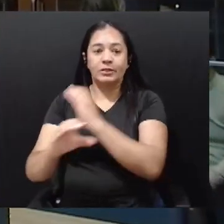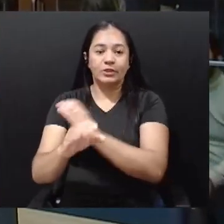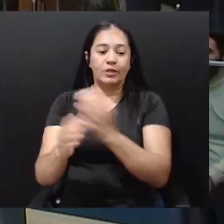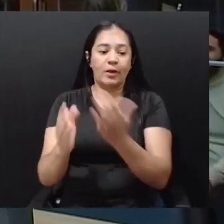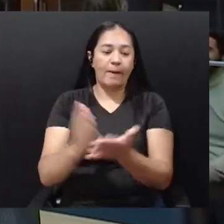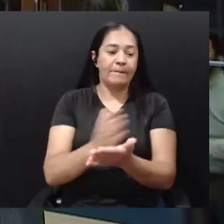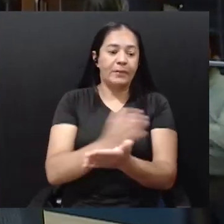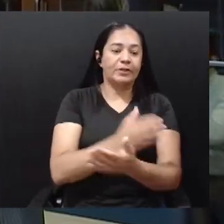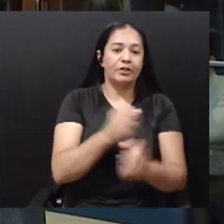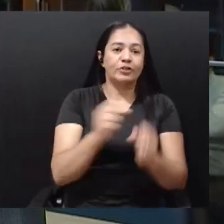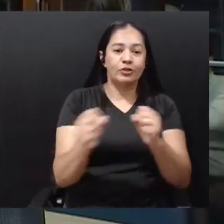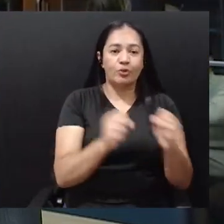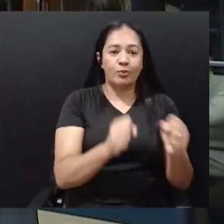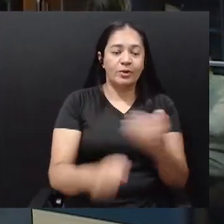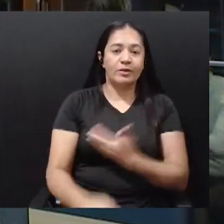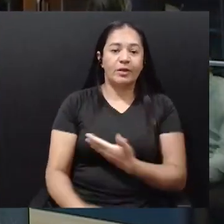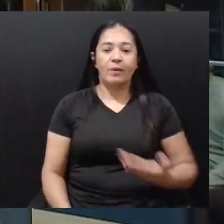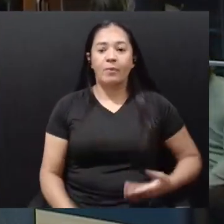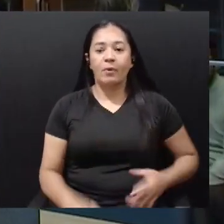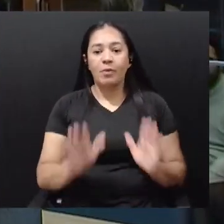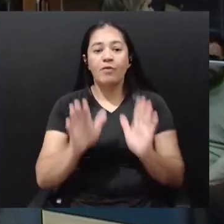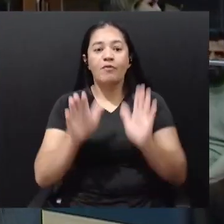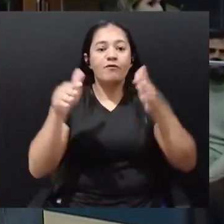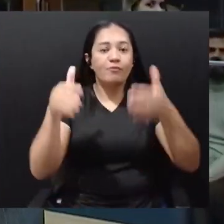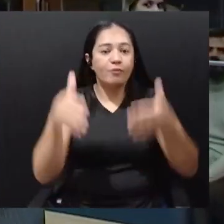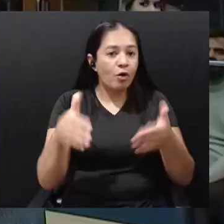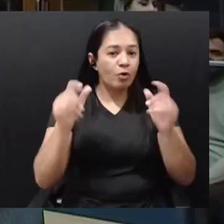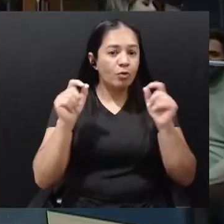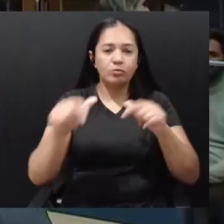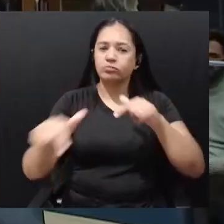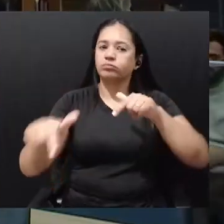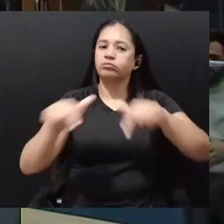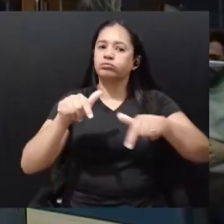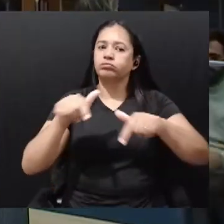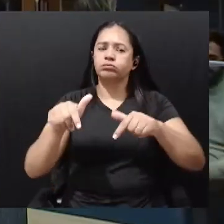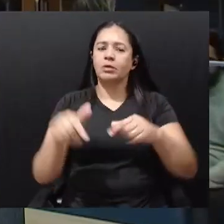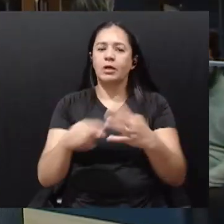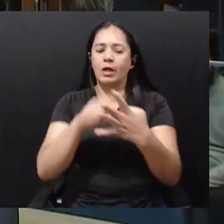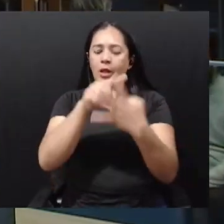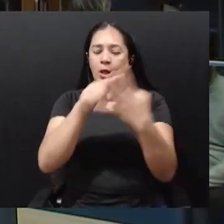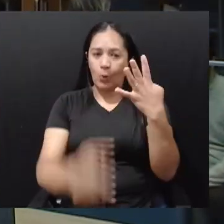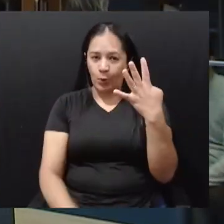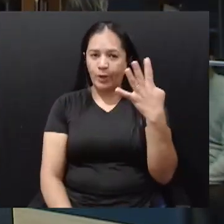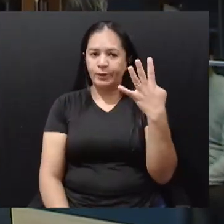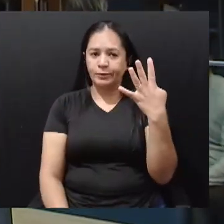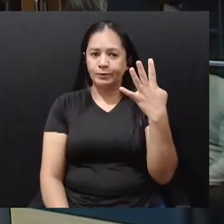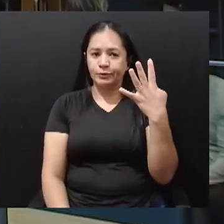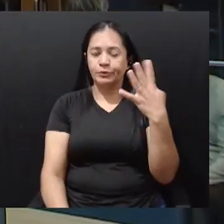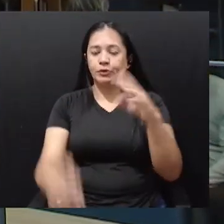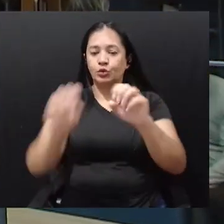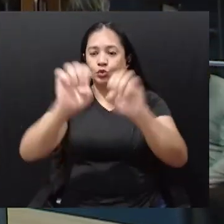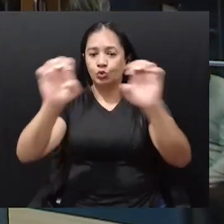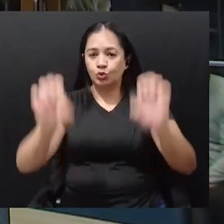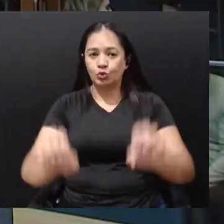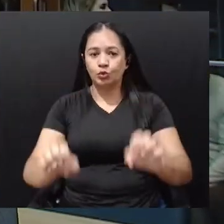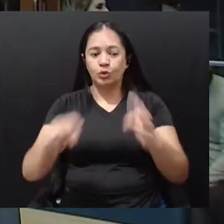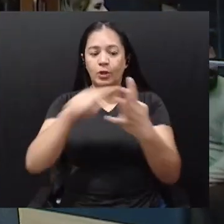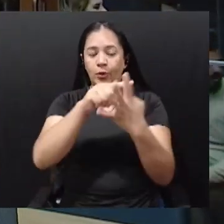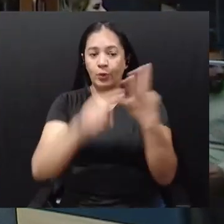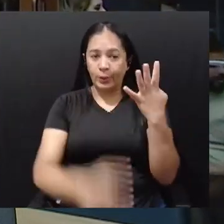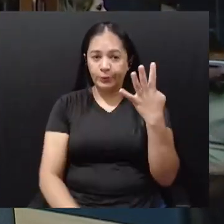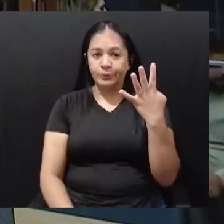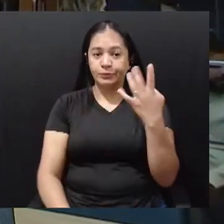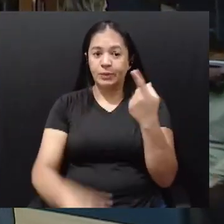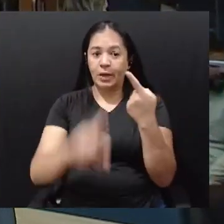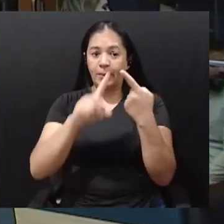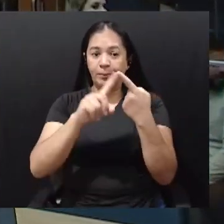E ele visa atuar em pelo menos 4, estruturas do audiovisual. A primeira delas,